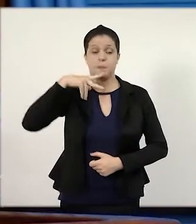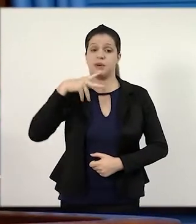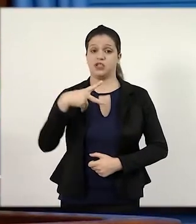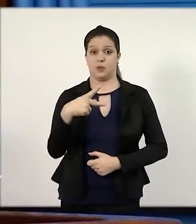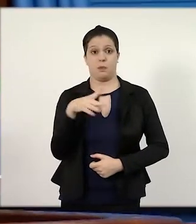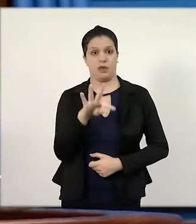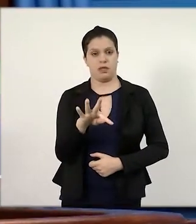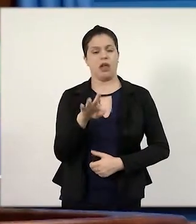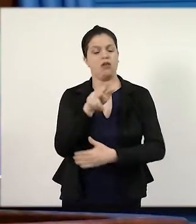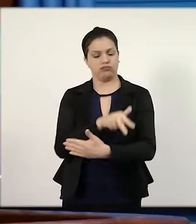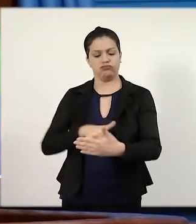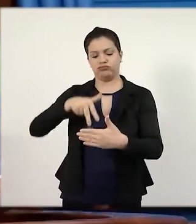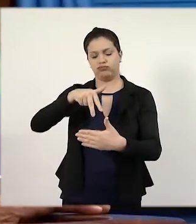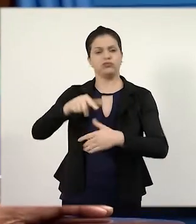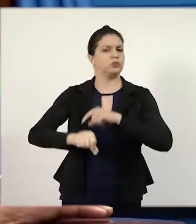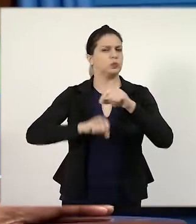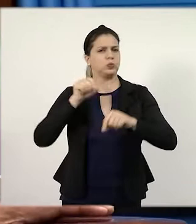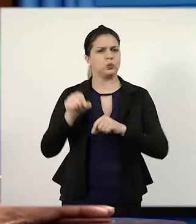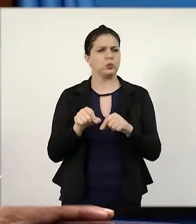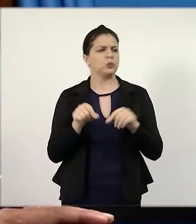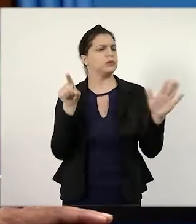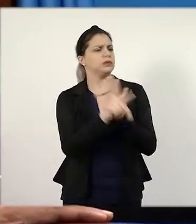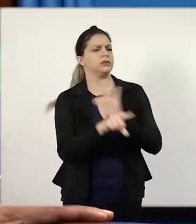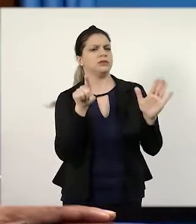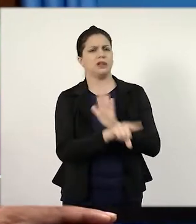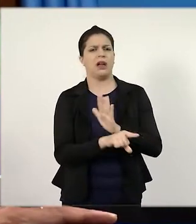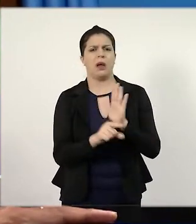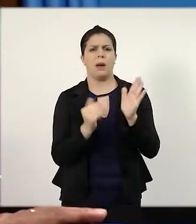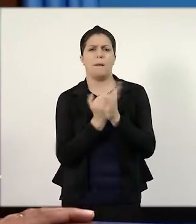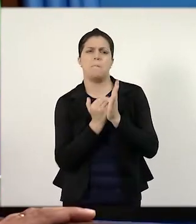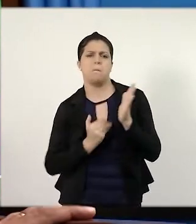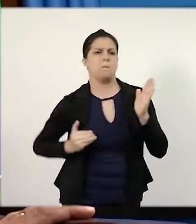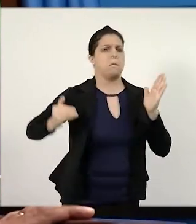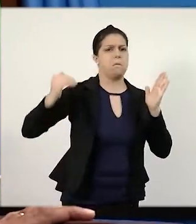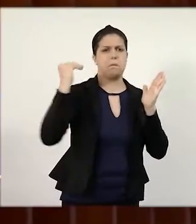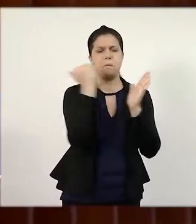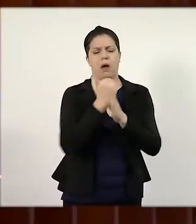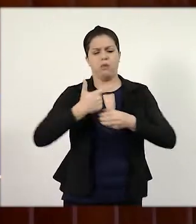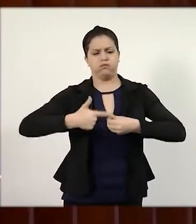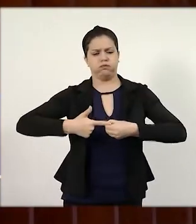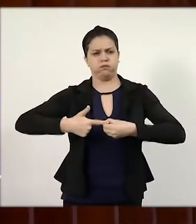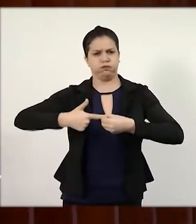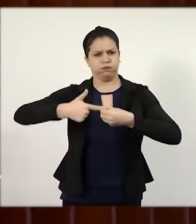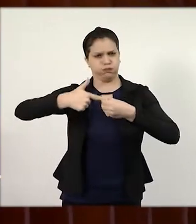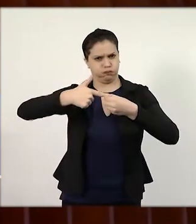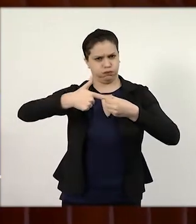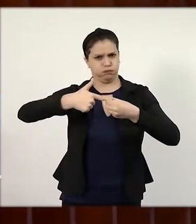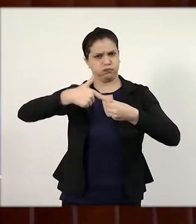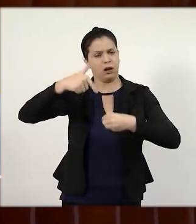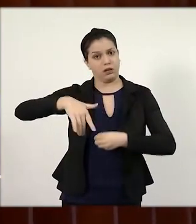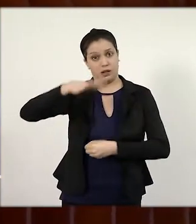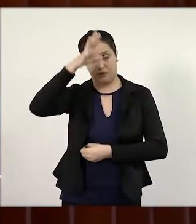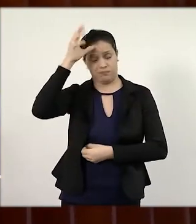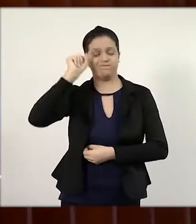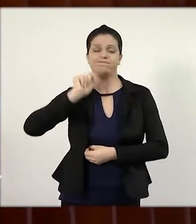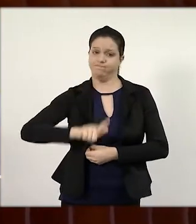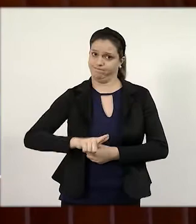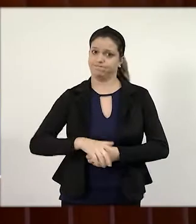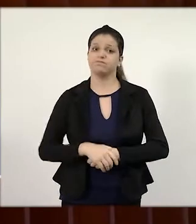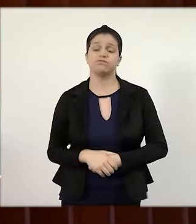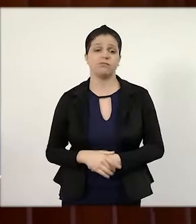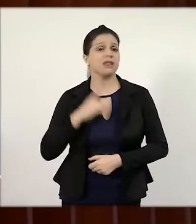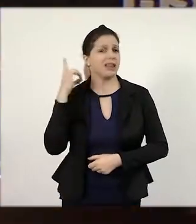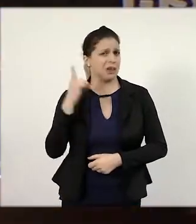do PT, fez uso da tribuna para questionar os sucessivos aumentos de preços dos combustíveis em Mato Grosso do Sul.